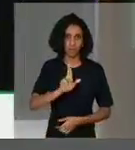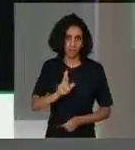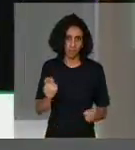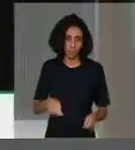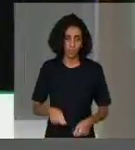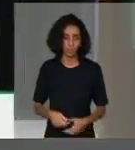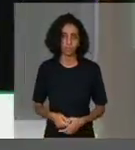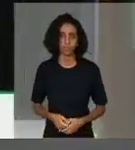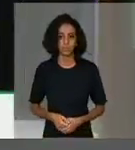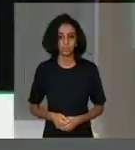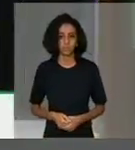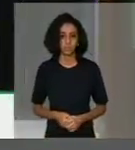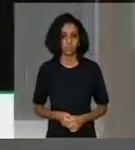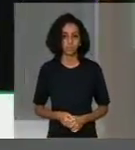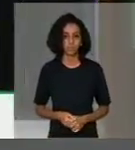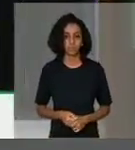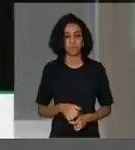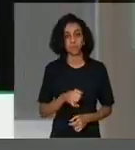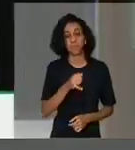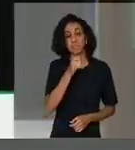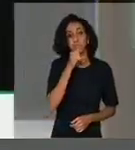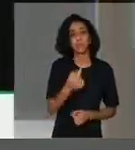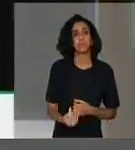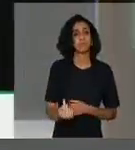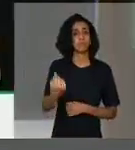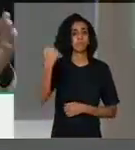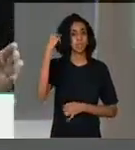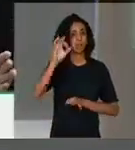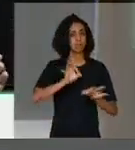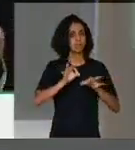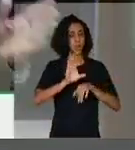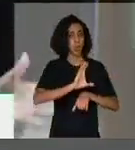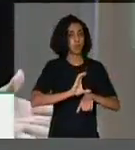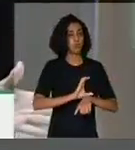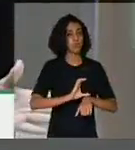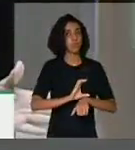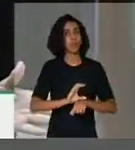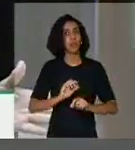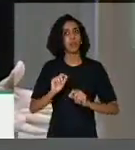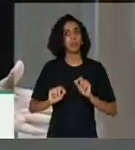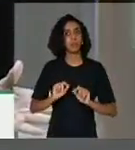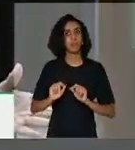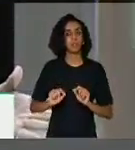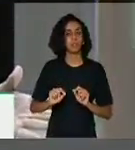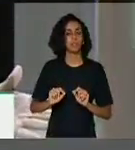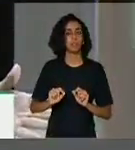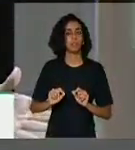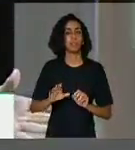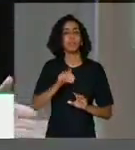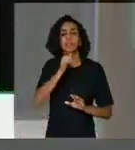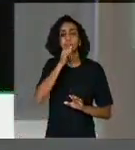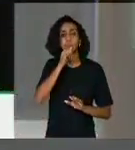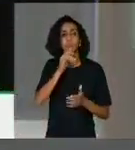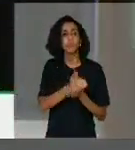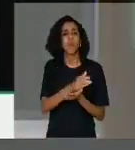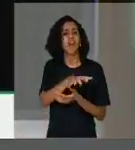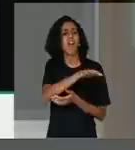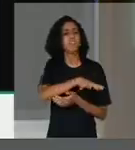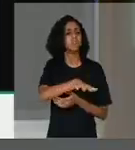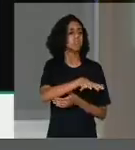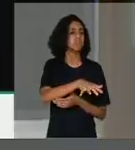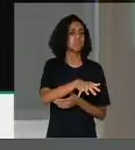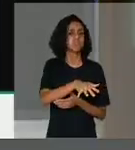deputada Josi, na época da Constituinte, a emancipação de Tocantins. Era um pedaço esquecido, com